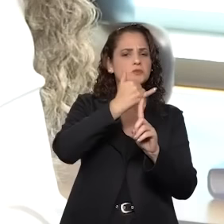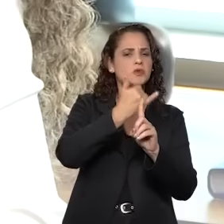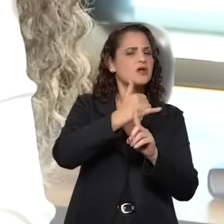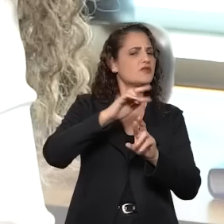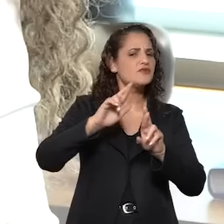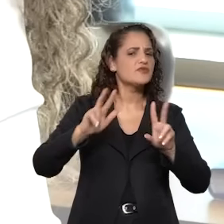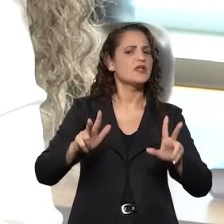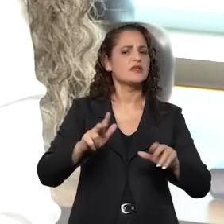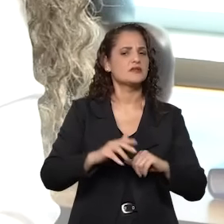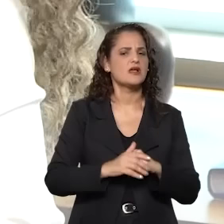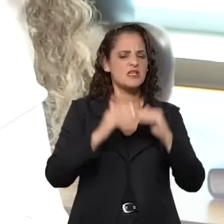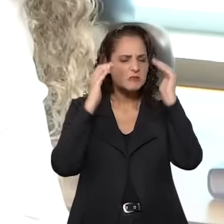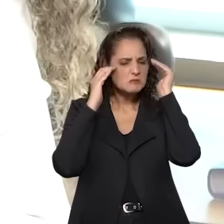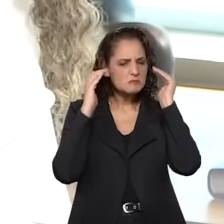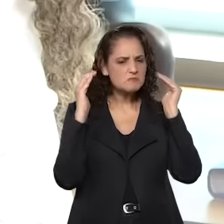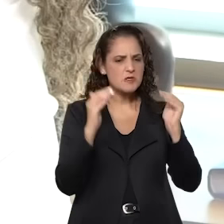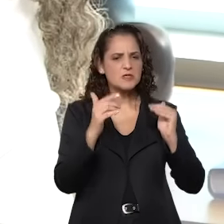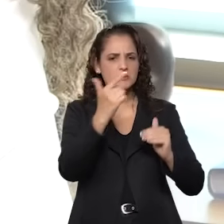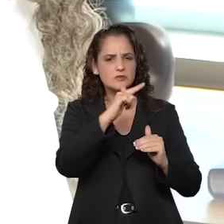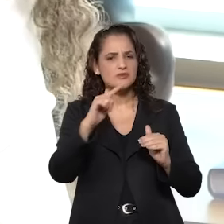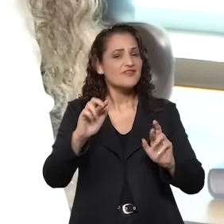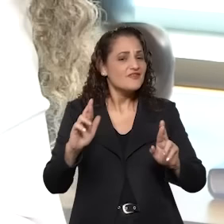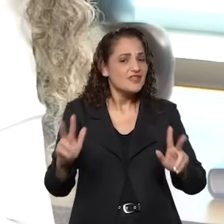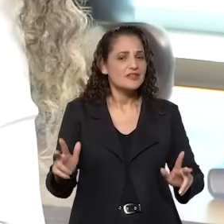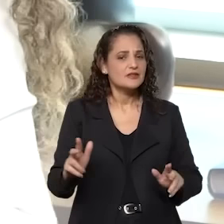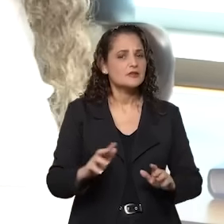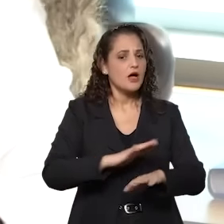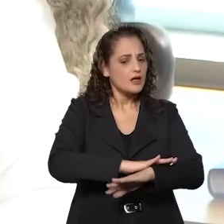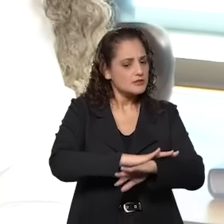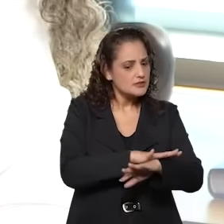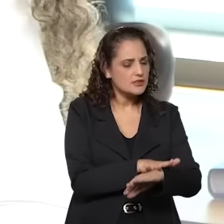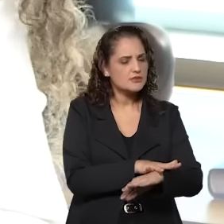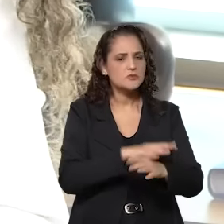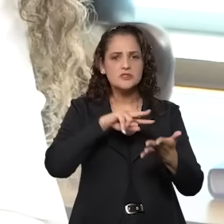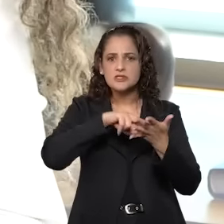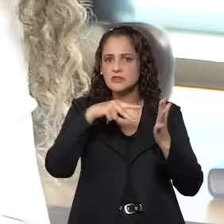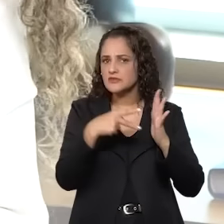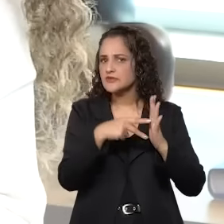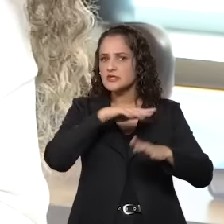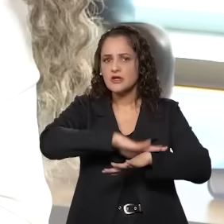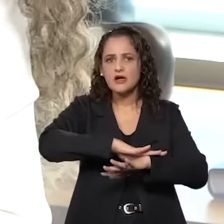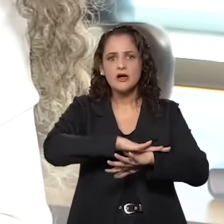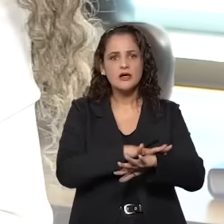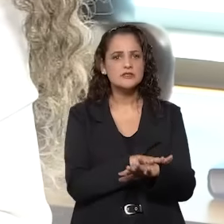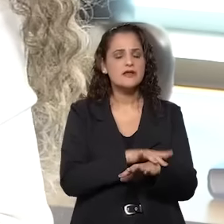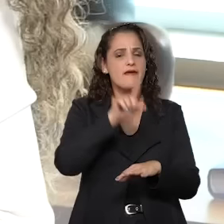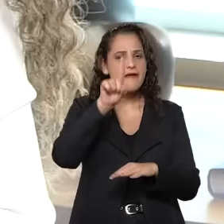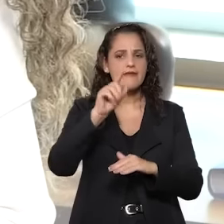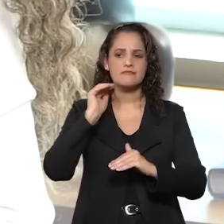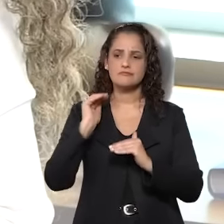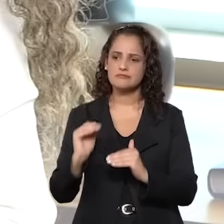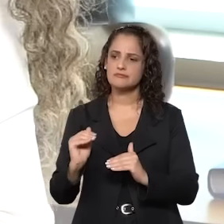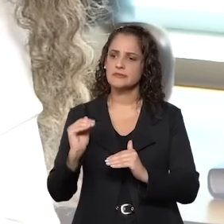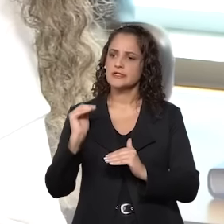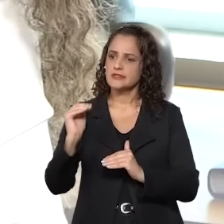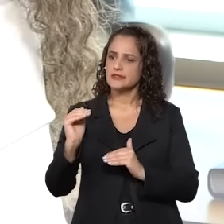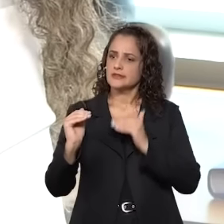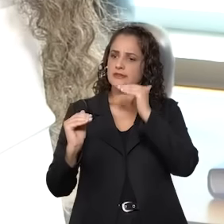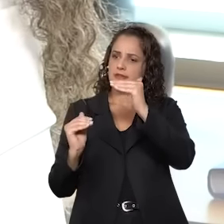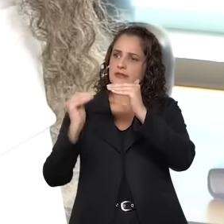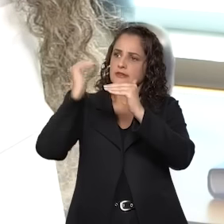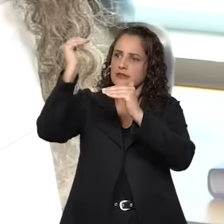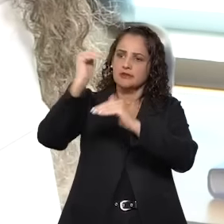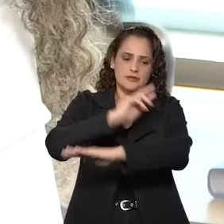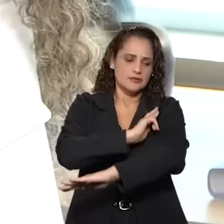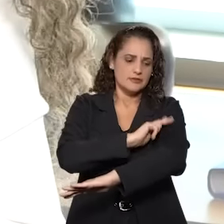racismo É racismo racismo é baseado no uma questão que eu comentei um pouco antes de hierarquia de raças né então assim eu posso